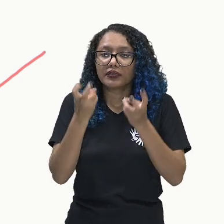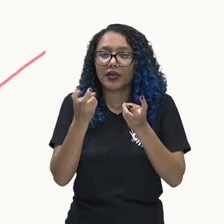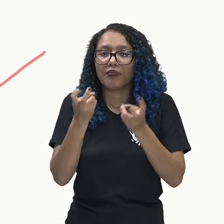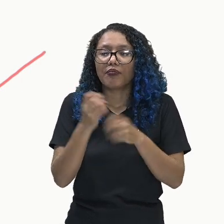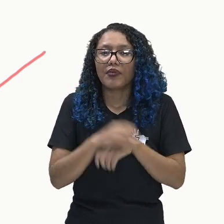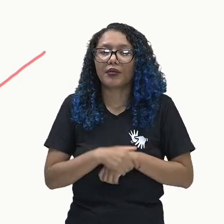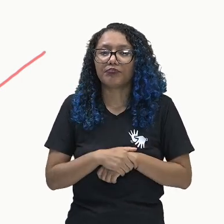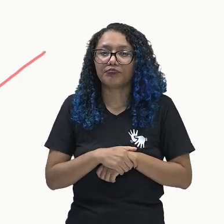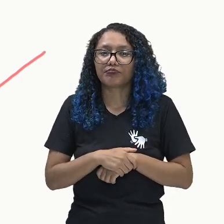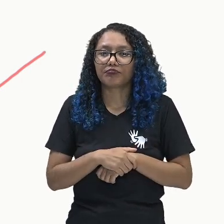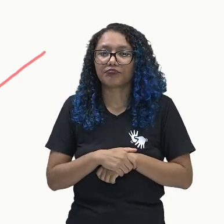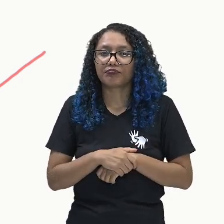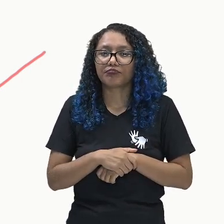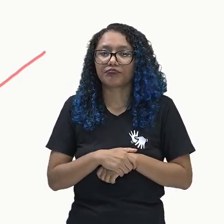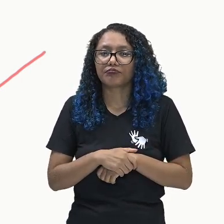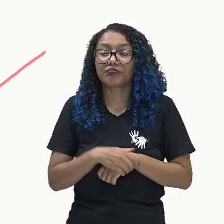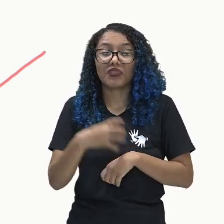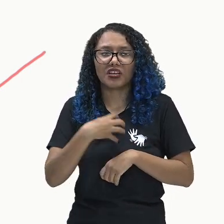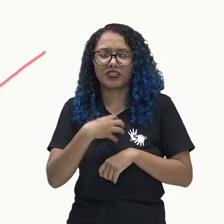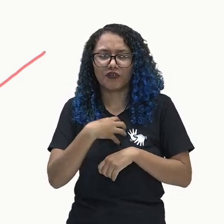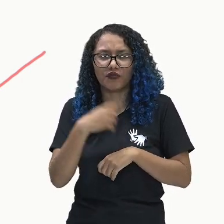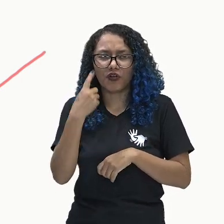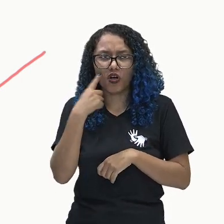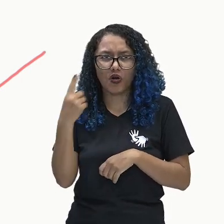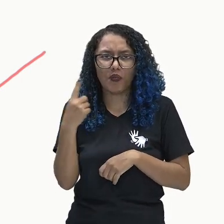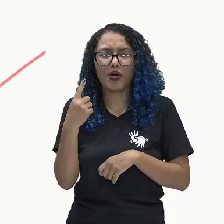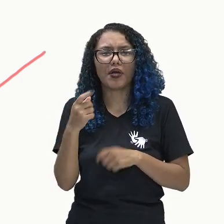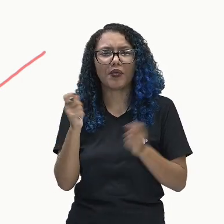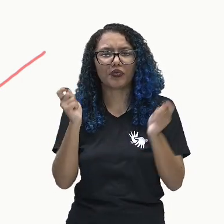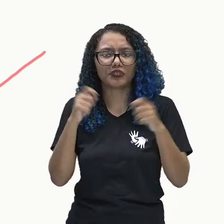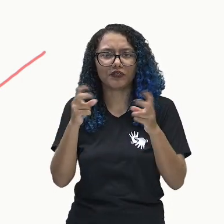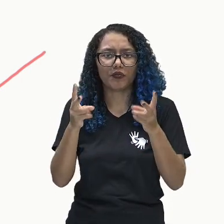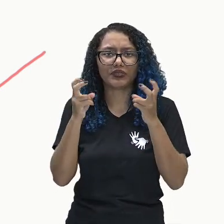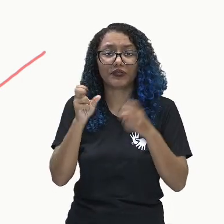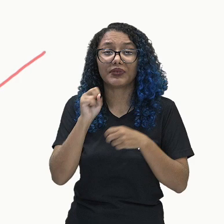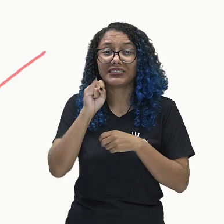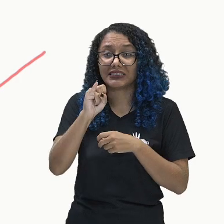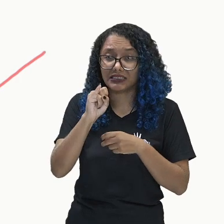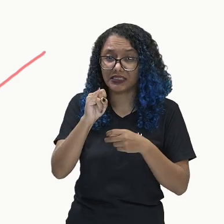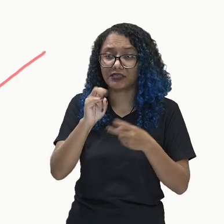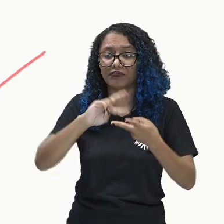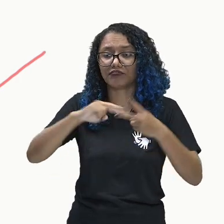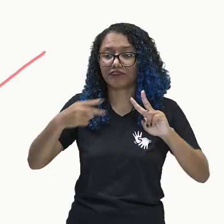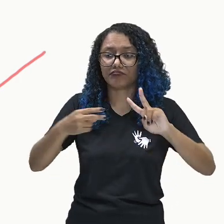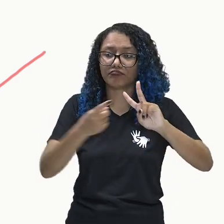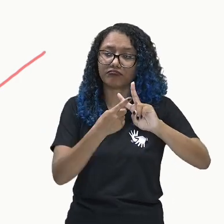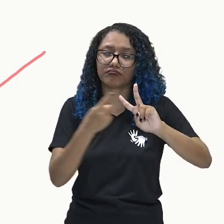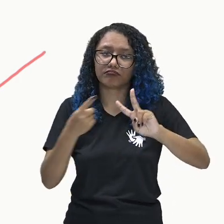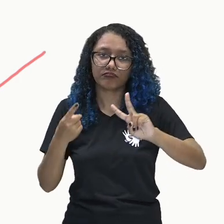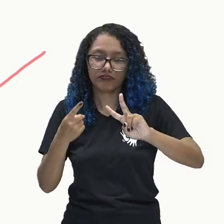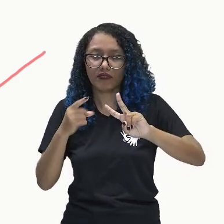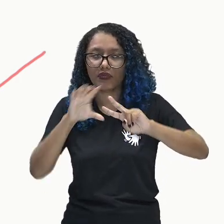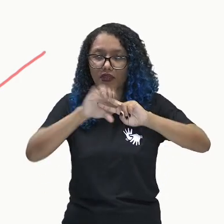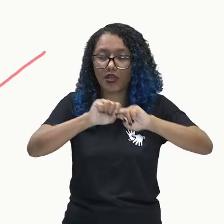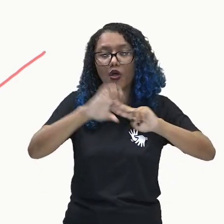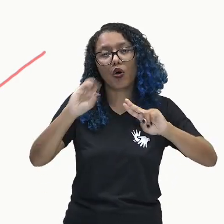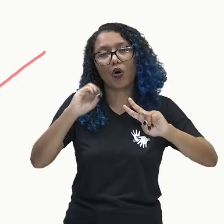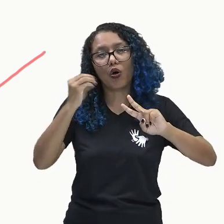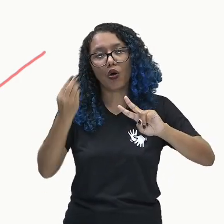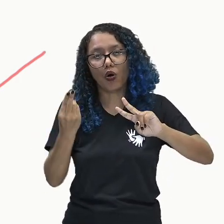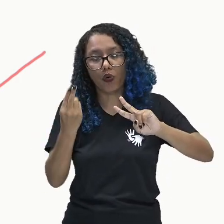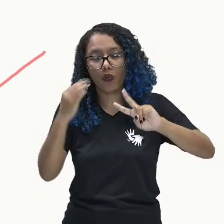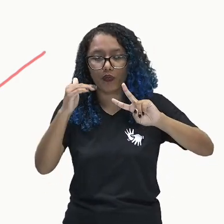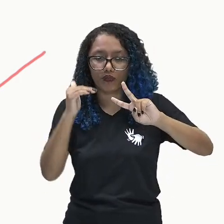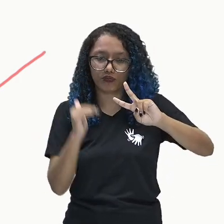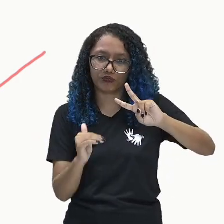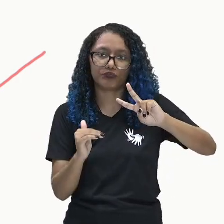na genética vai definir se um alelo ele é dominante ou é recessivo. Então, é importante vocês observarem essas anotações